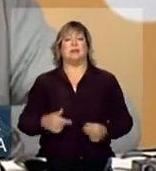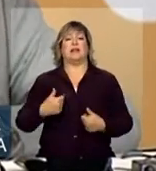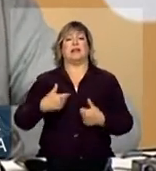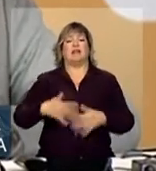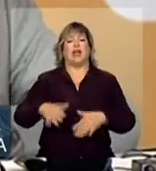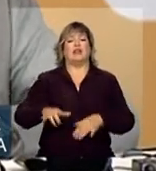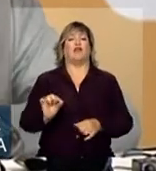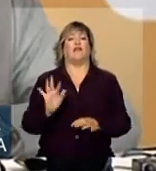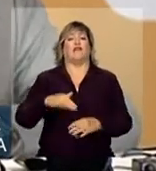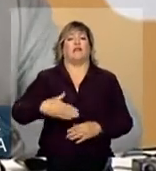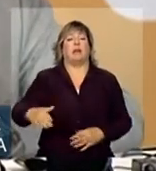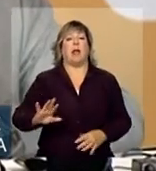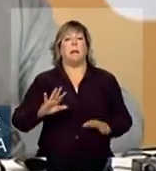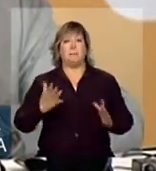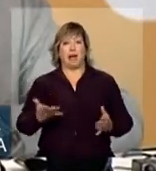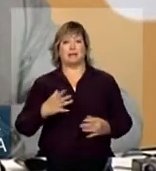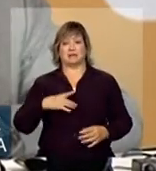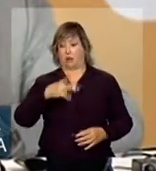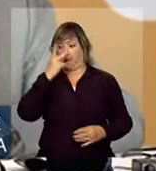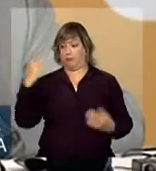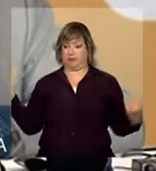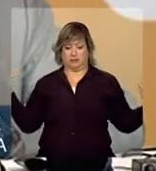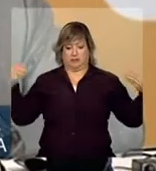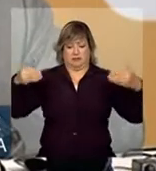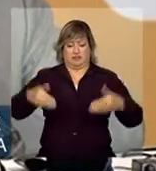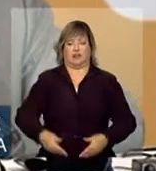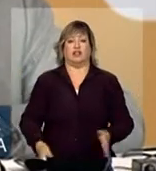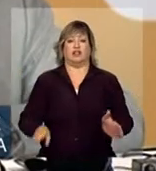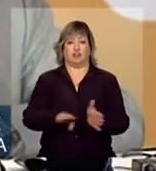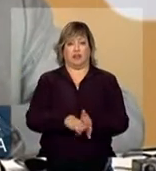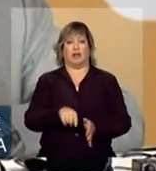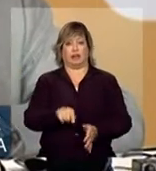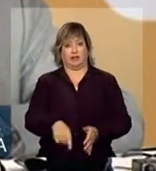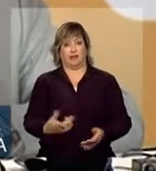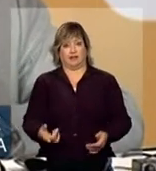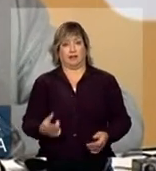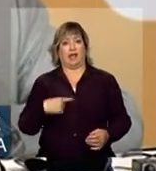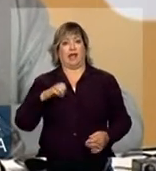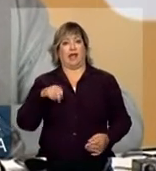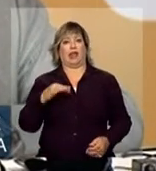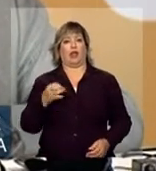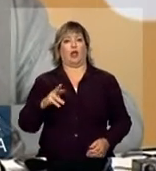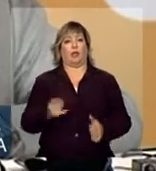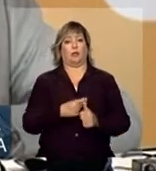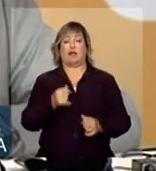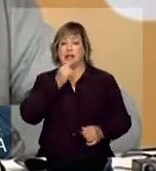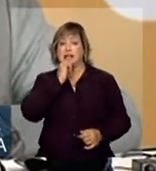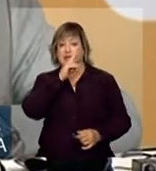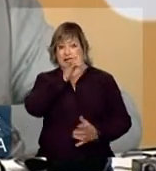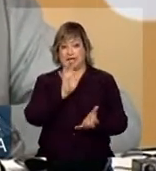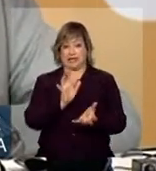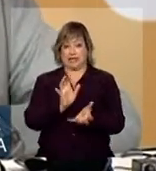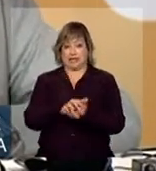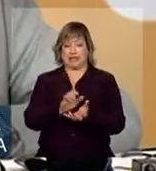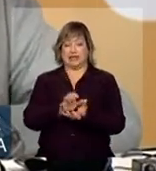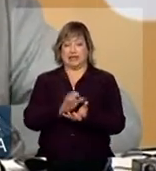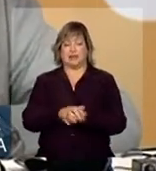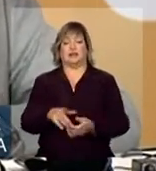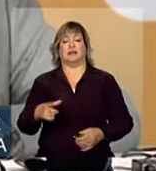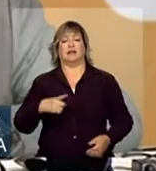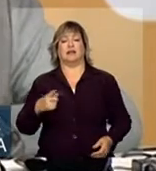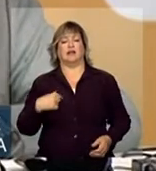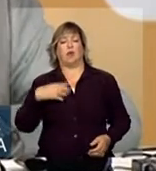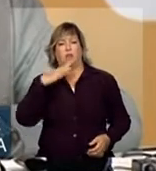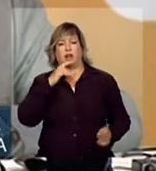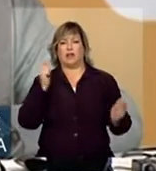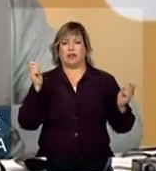é passando pelo entorno que chega a rede para entrar no estádio. Eu dava o exemplo, Recife, já até me perdi nas contas, acho que dá para